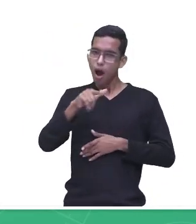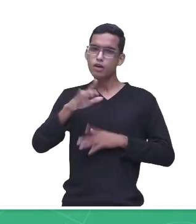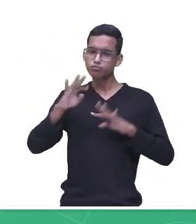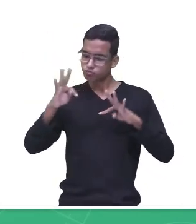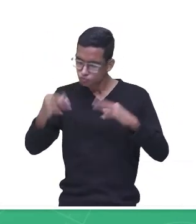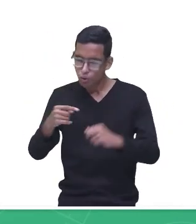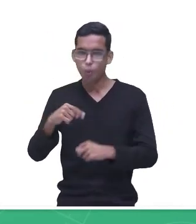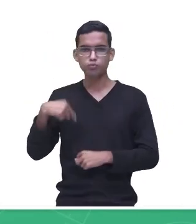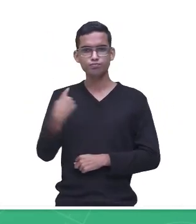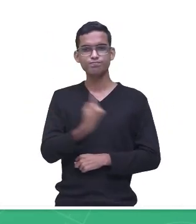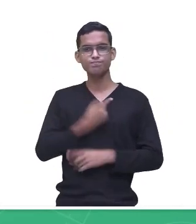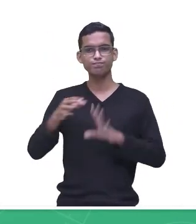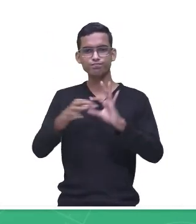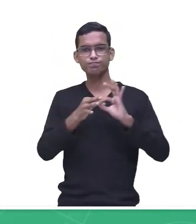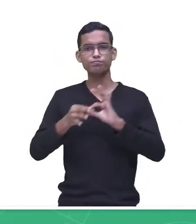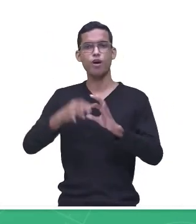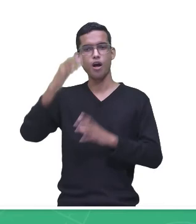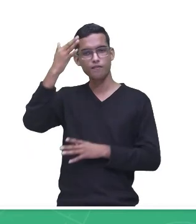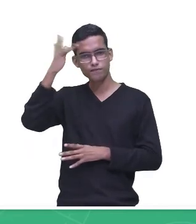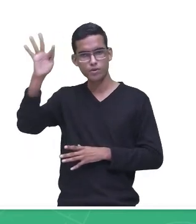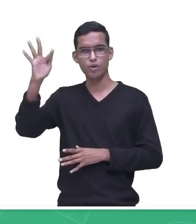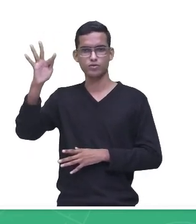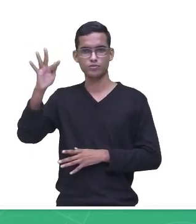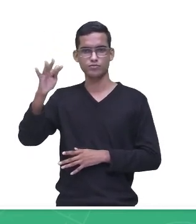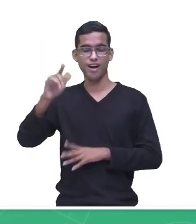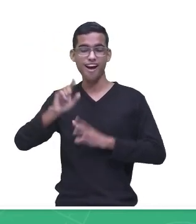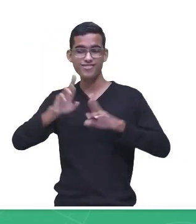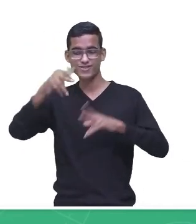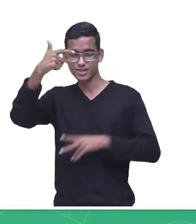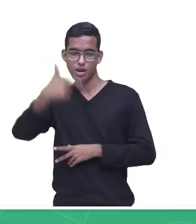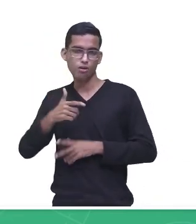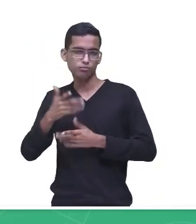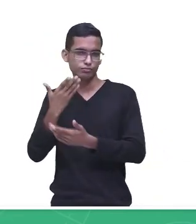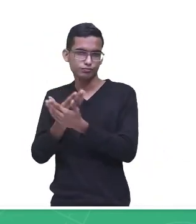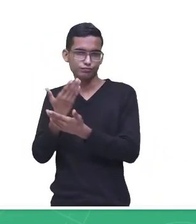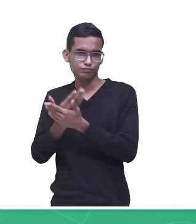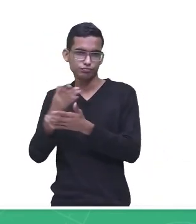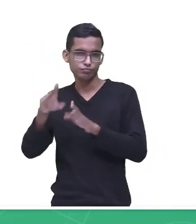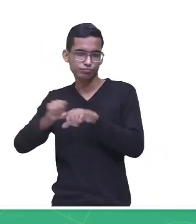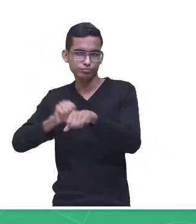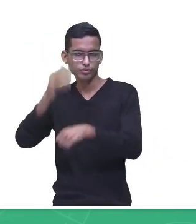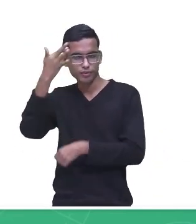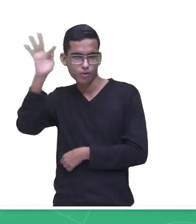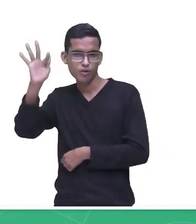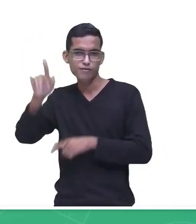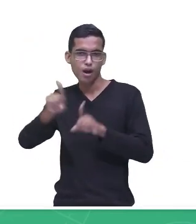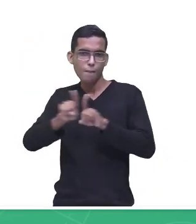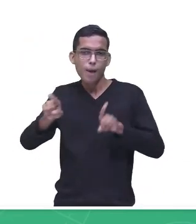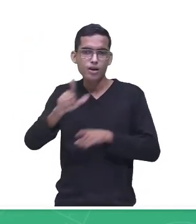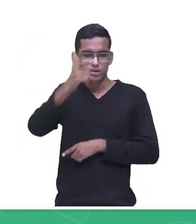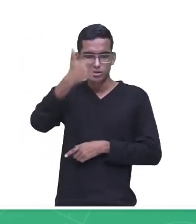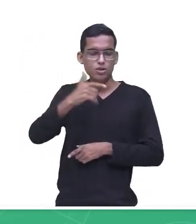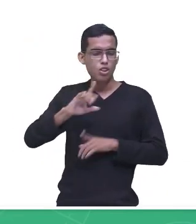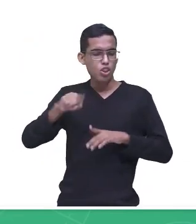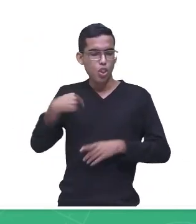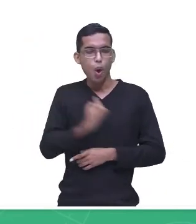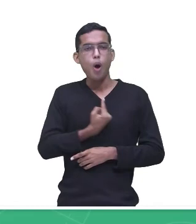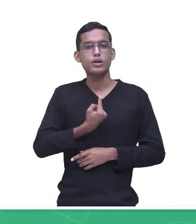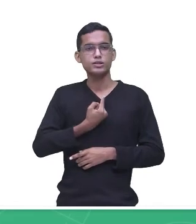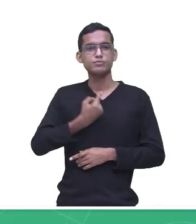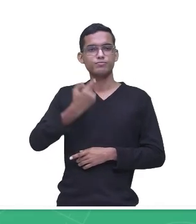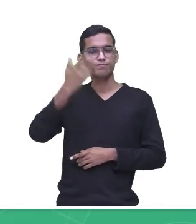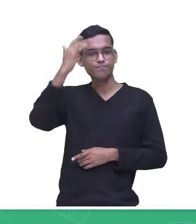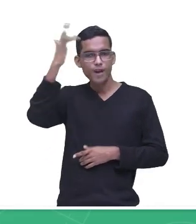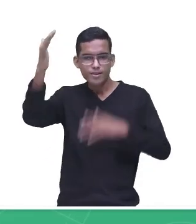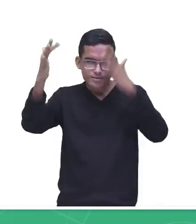eu estudei um pouco de filosofia, né? Só isso, essa é a única diferença. Mas filósofos todos nós somos, porque nós nos